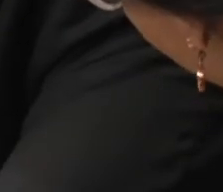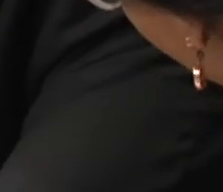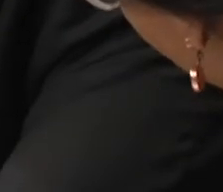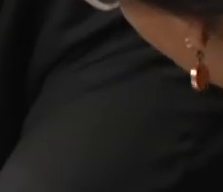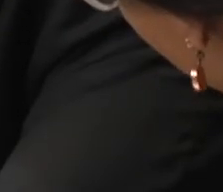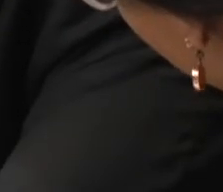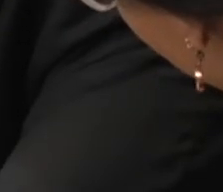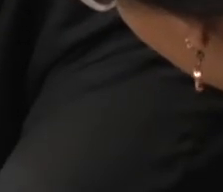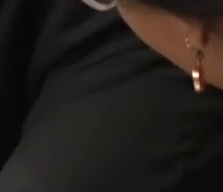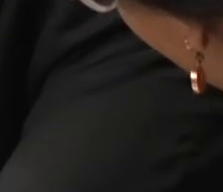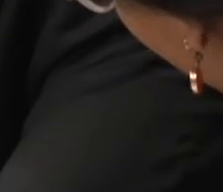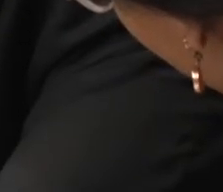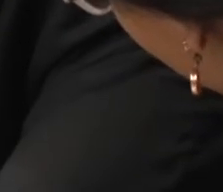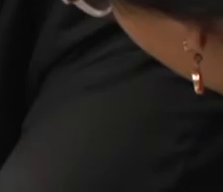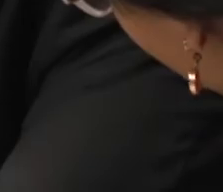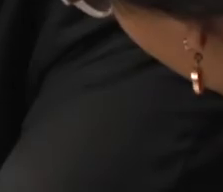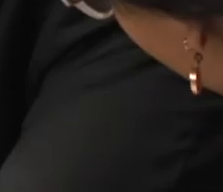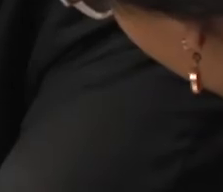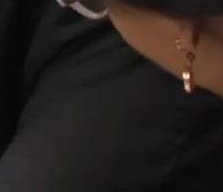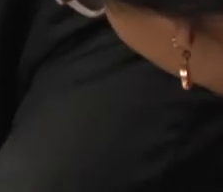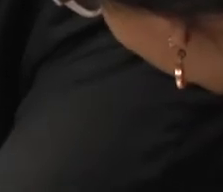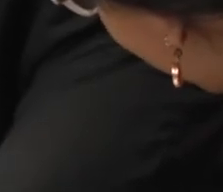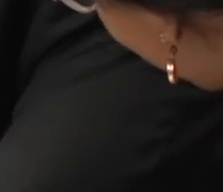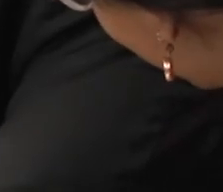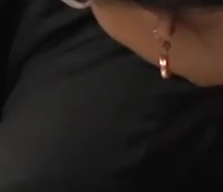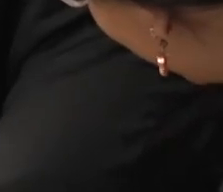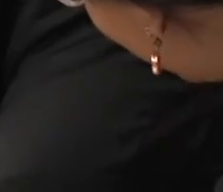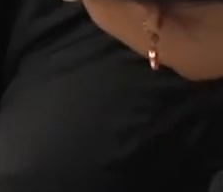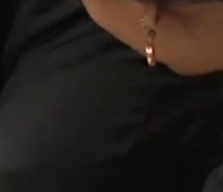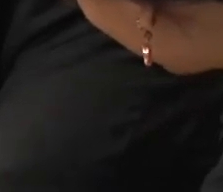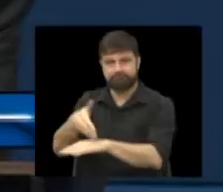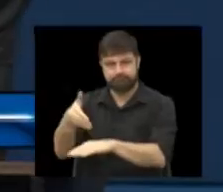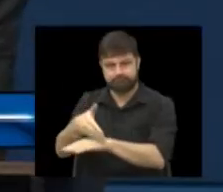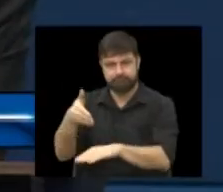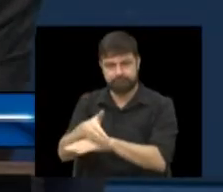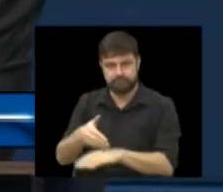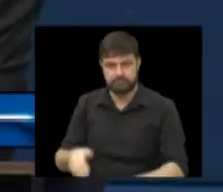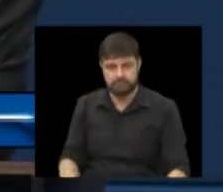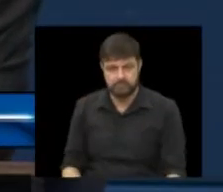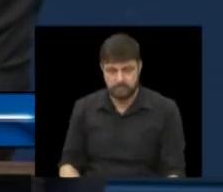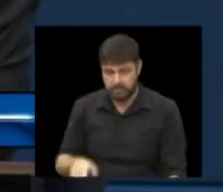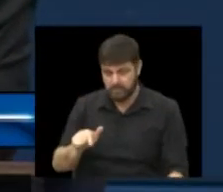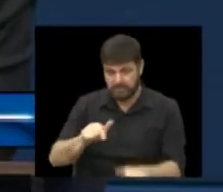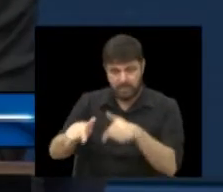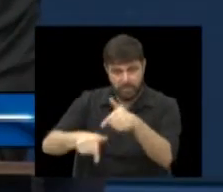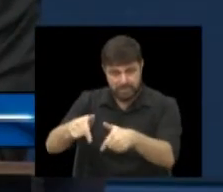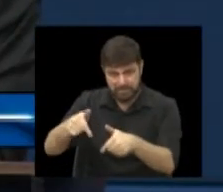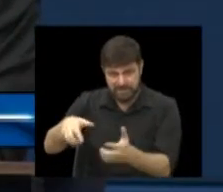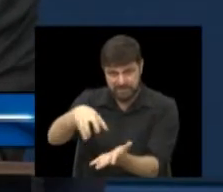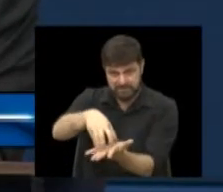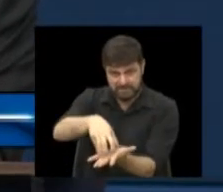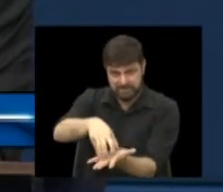condições do prédio e a sala onde são realizados os exames de AIDS. E esse serviço hoje funciona,